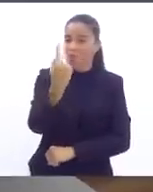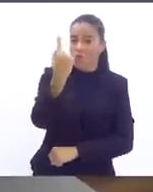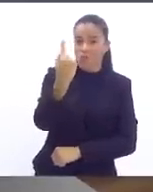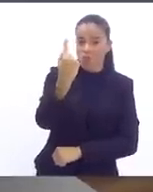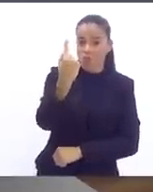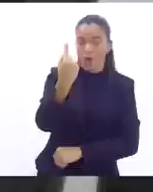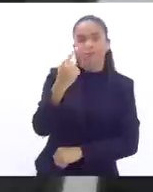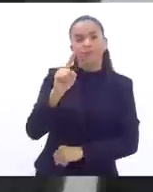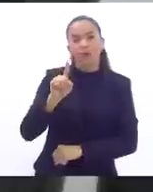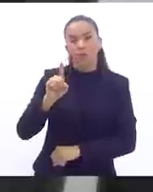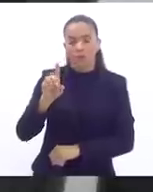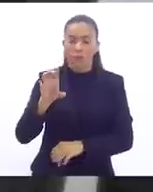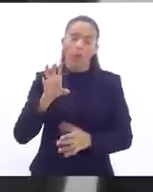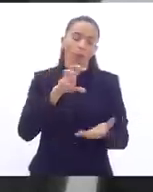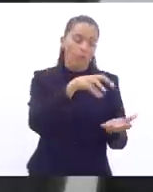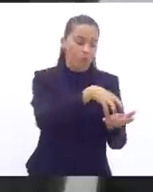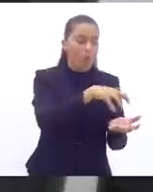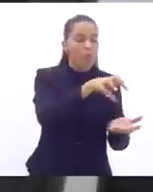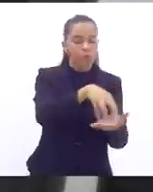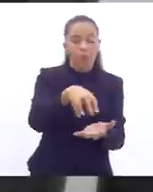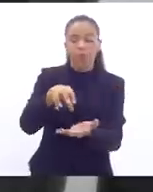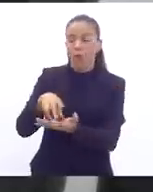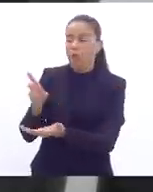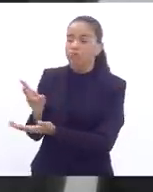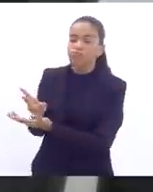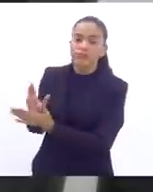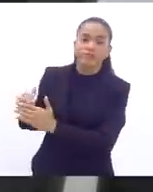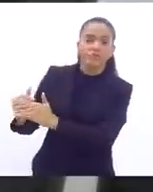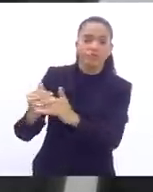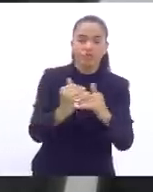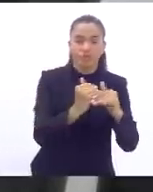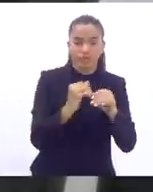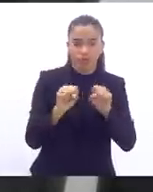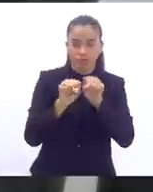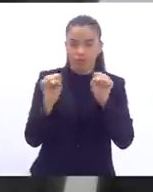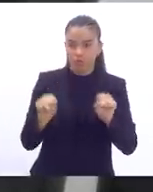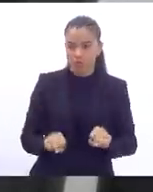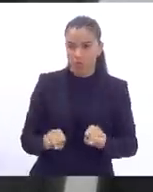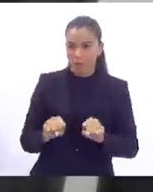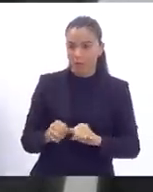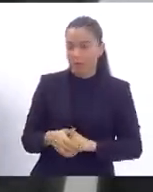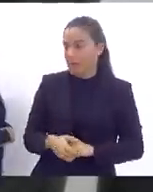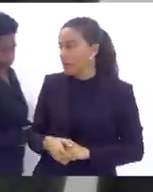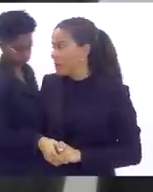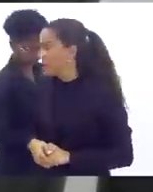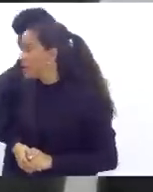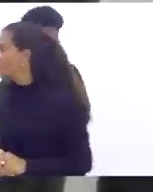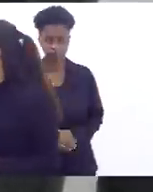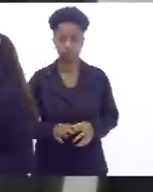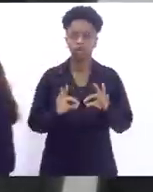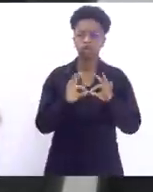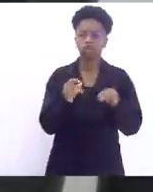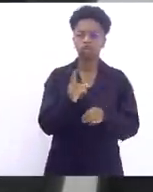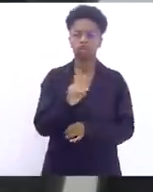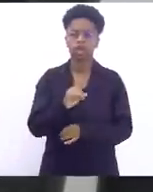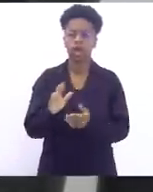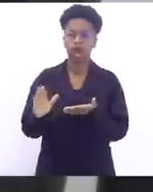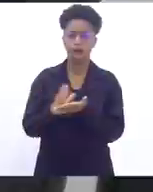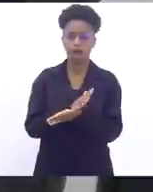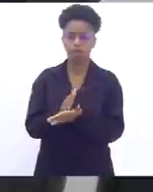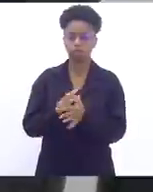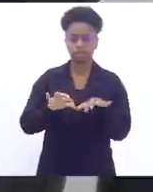todos os órgãos usa o mesmo sistema não vou falar todos os jogos Porque alguns jogos já estão